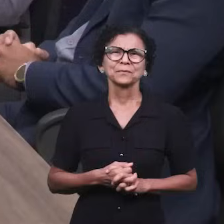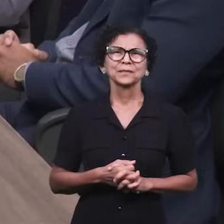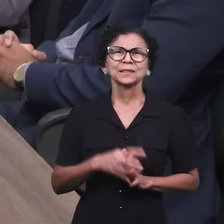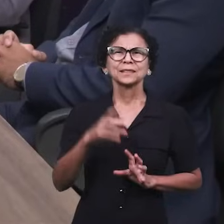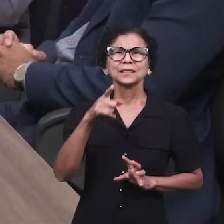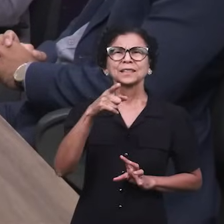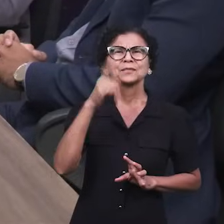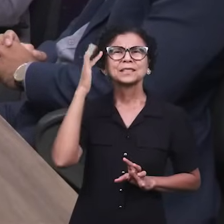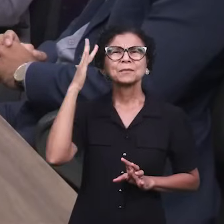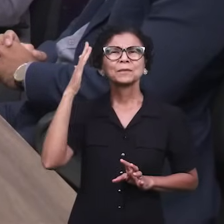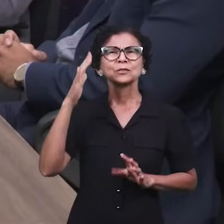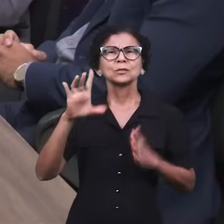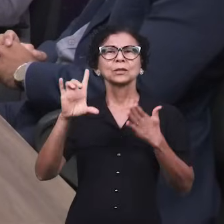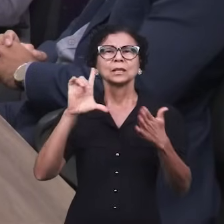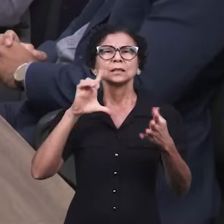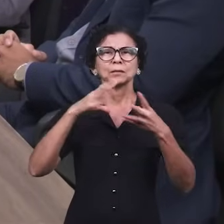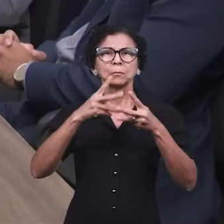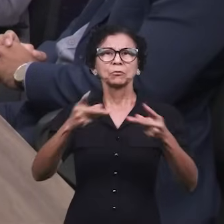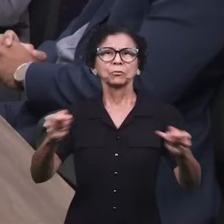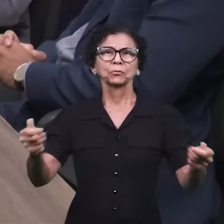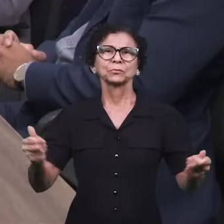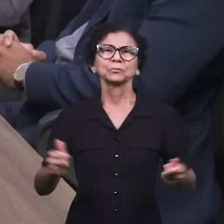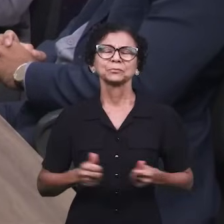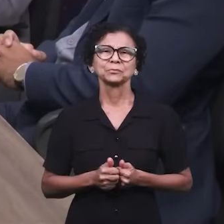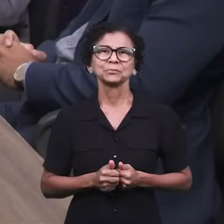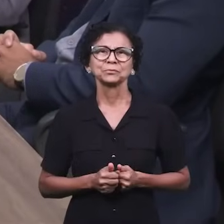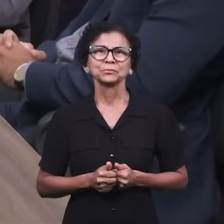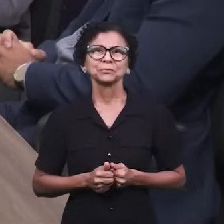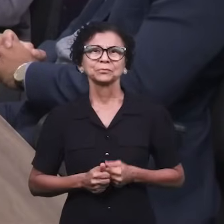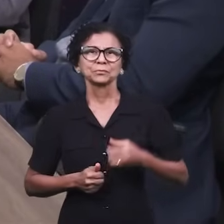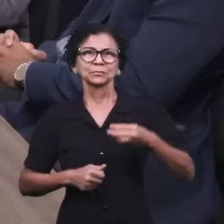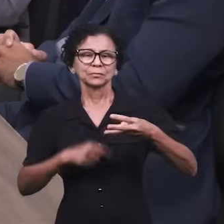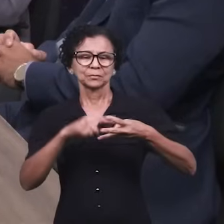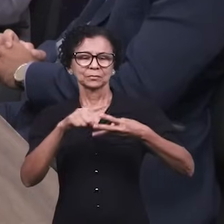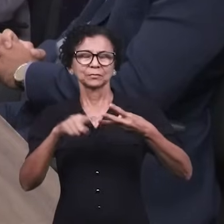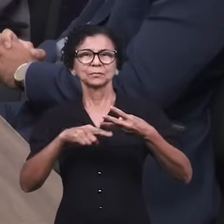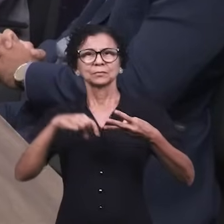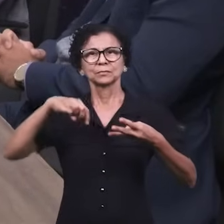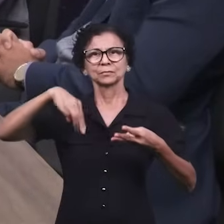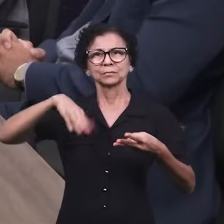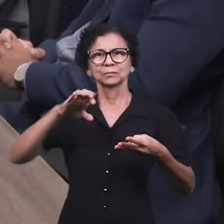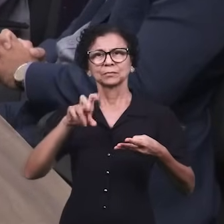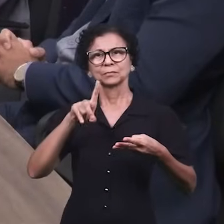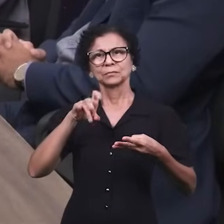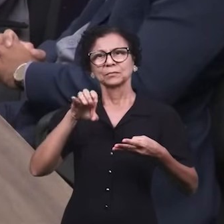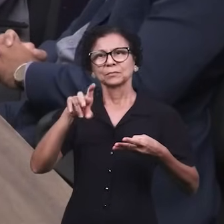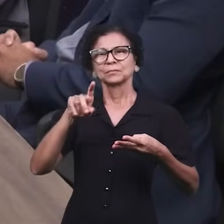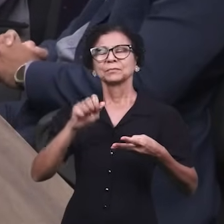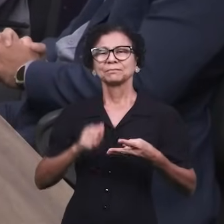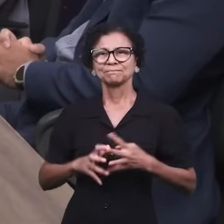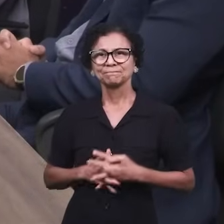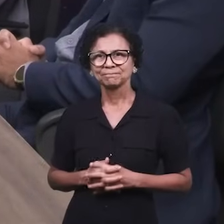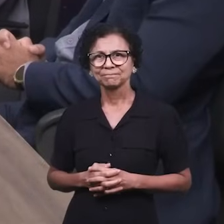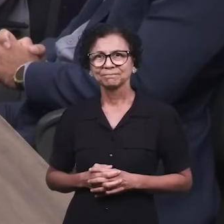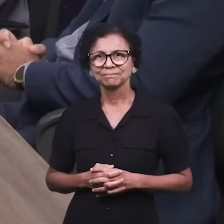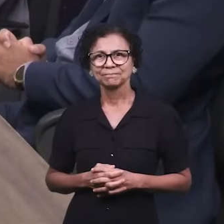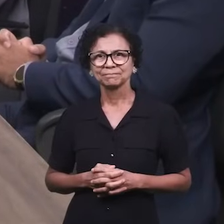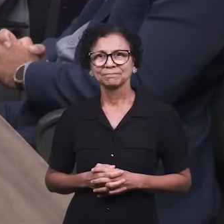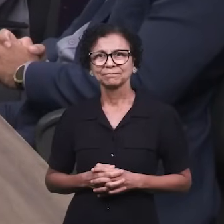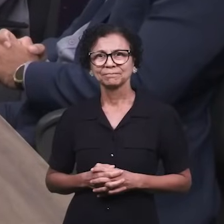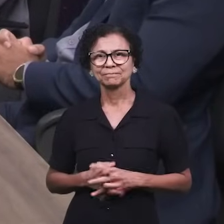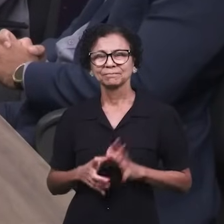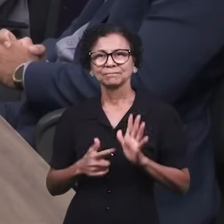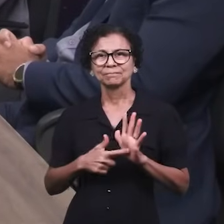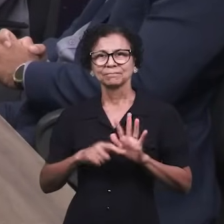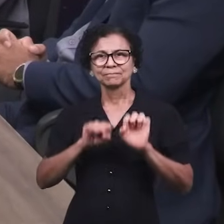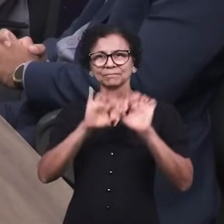antes é desfeito, porque a 3ª medida, nesse caso aí, ela vem para definir. Vamos passar o próximo